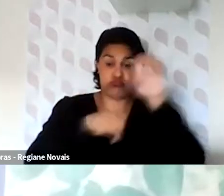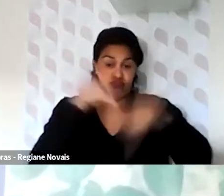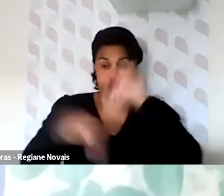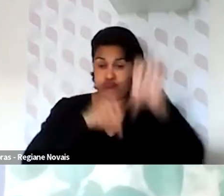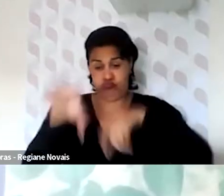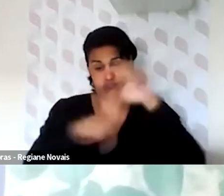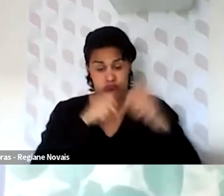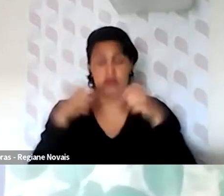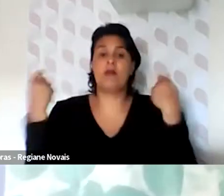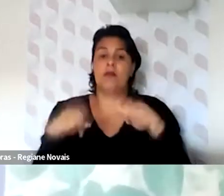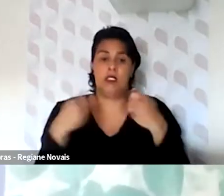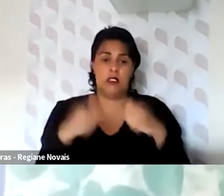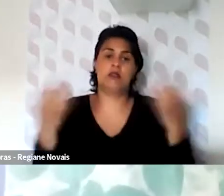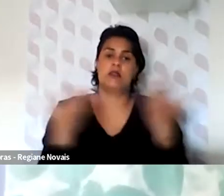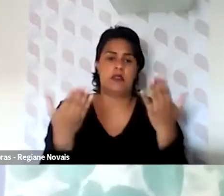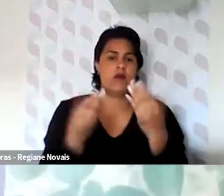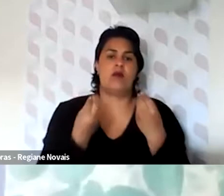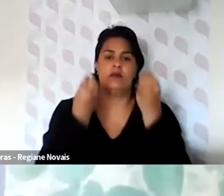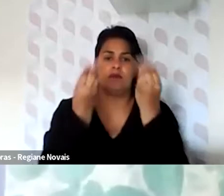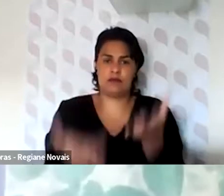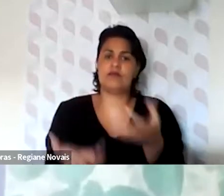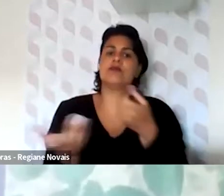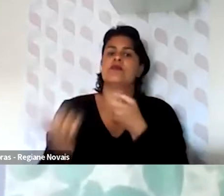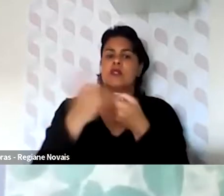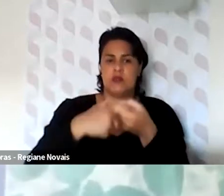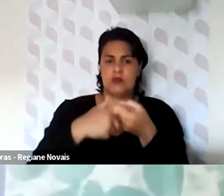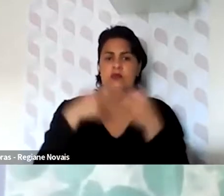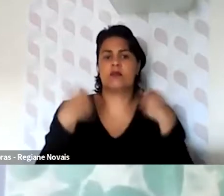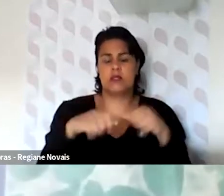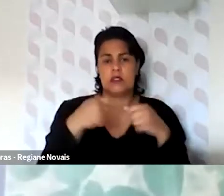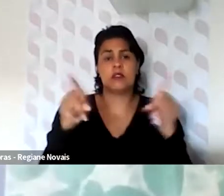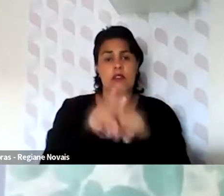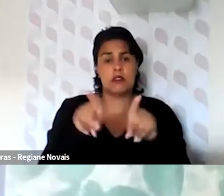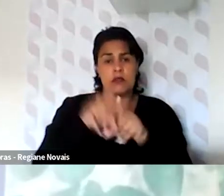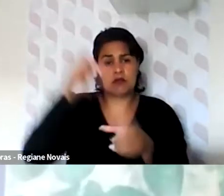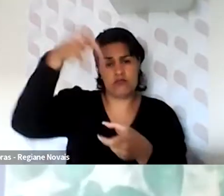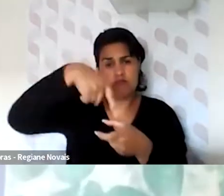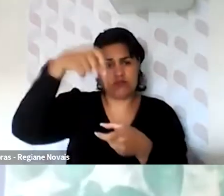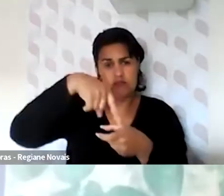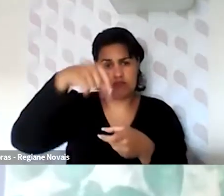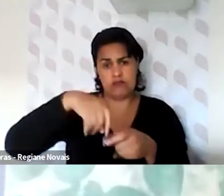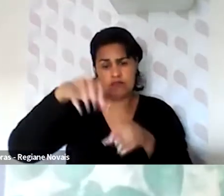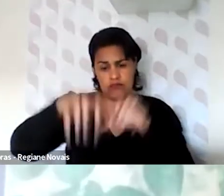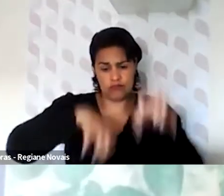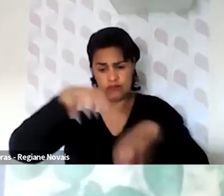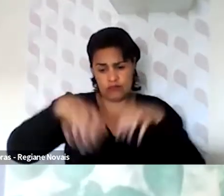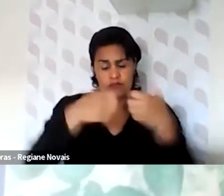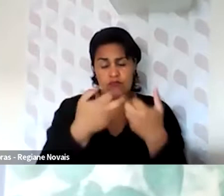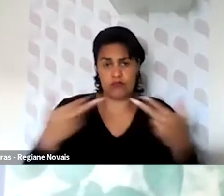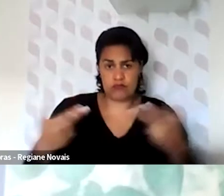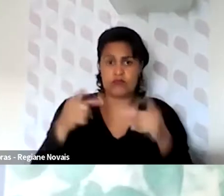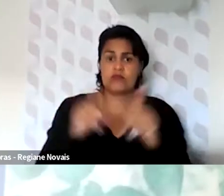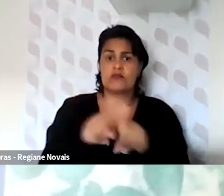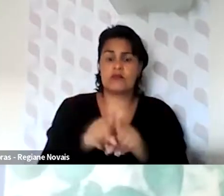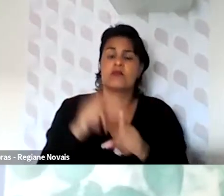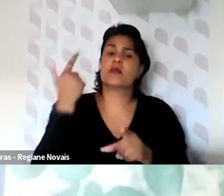também tem que começar a reflorestar, a gente também tem que pensar, né, em uma transição justa que